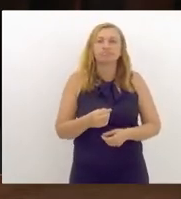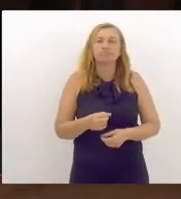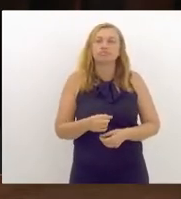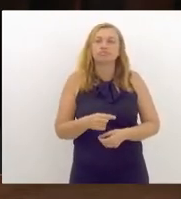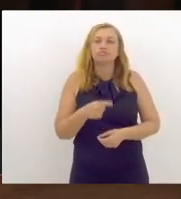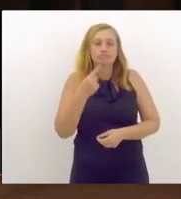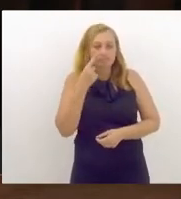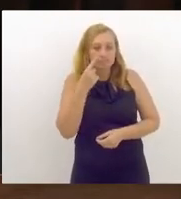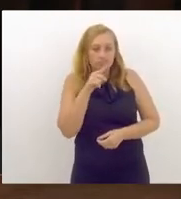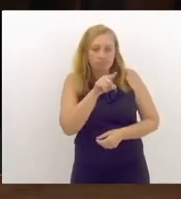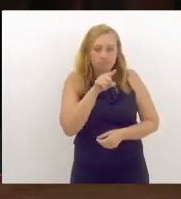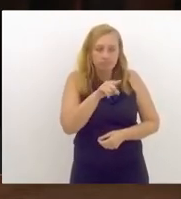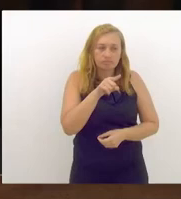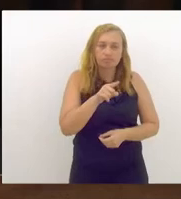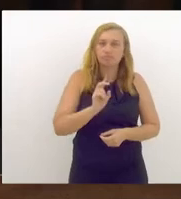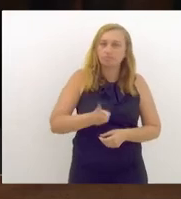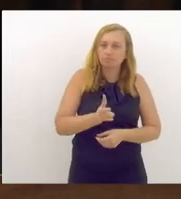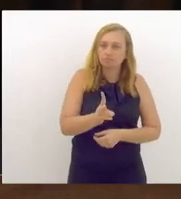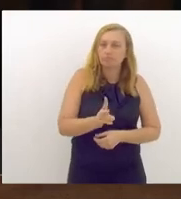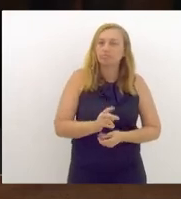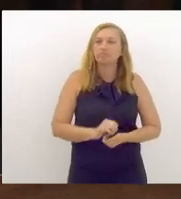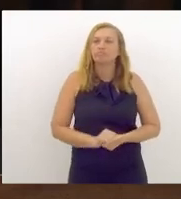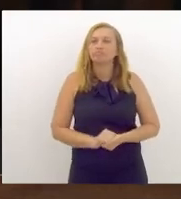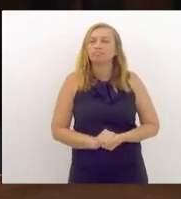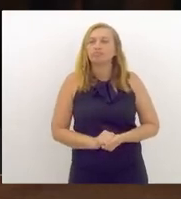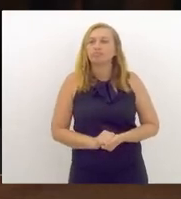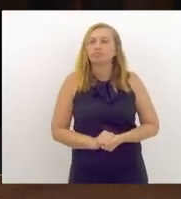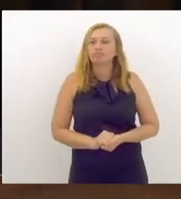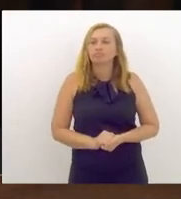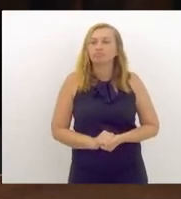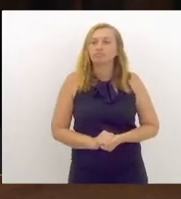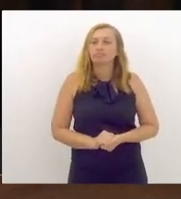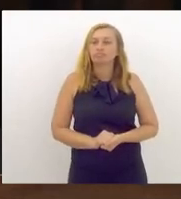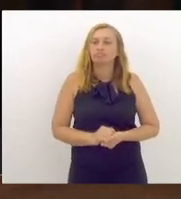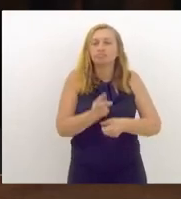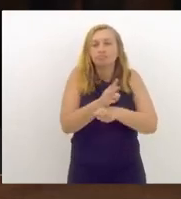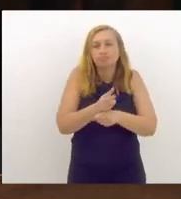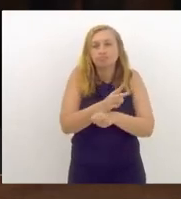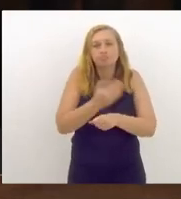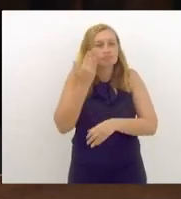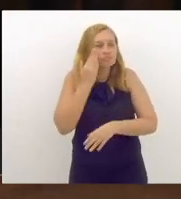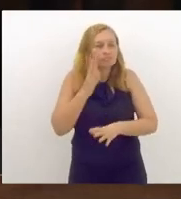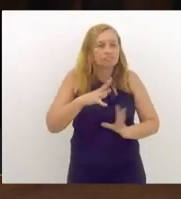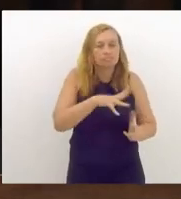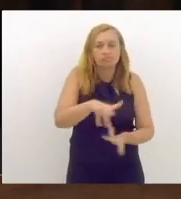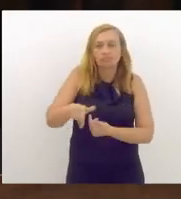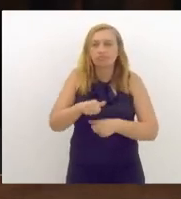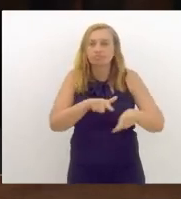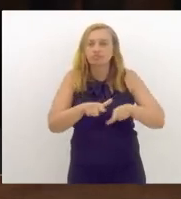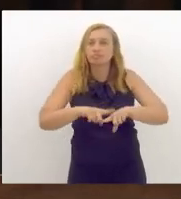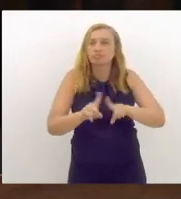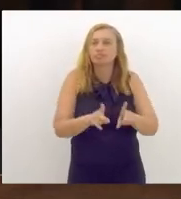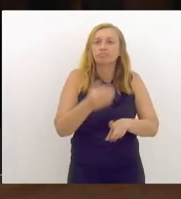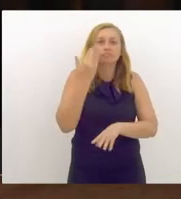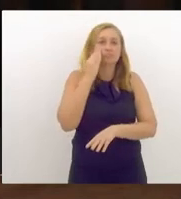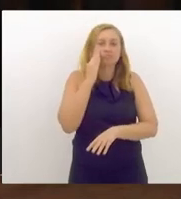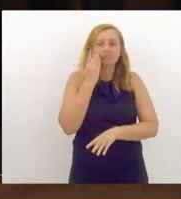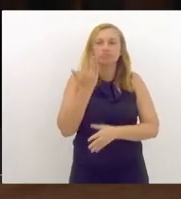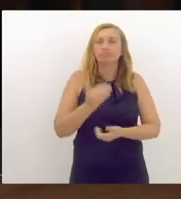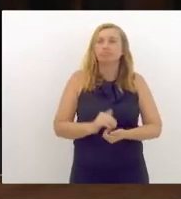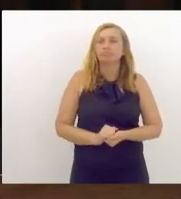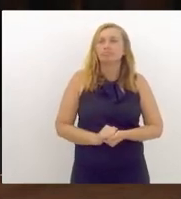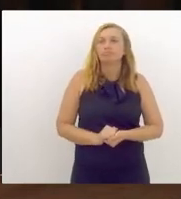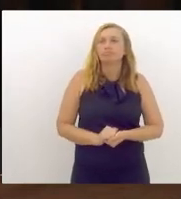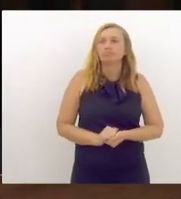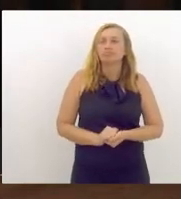ela tava ali e desde sempre né buscando entender esse mundo do trabalho mas entendendo isso numa perspectiva